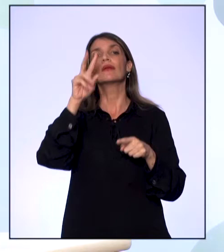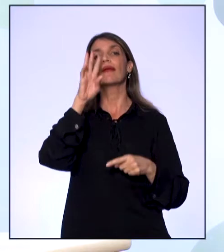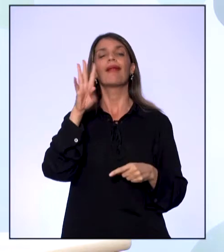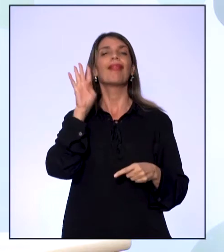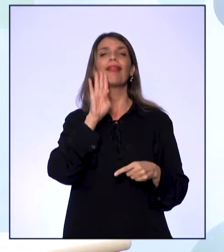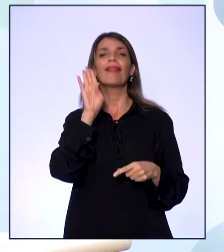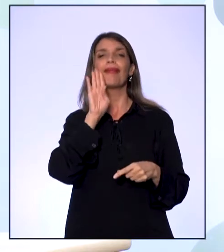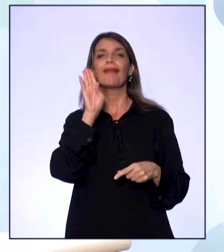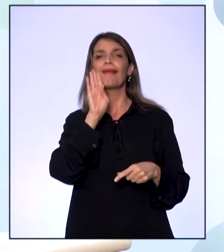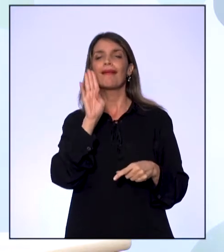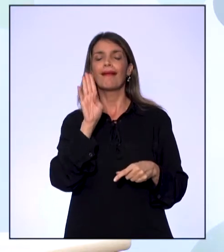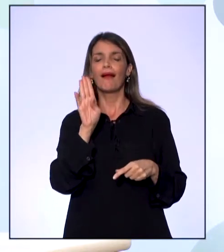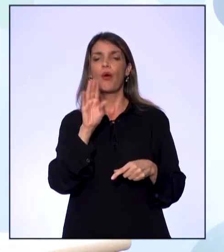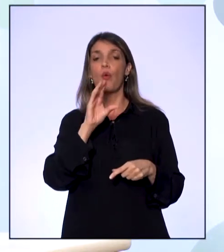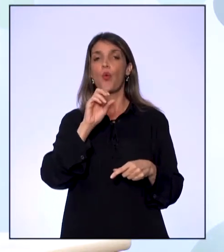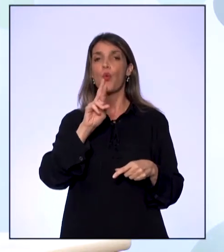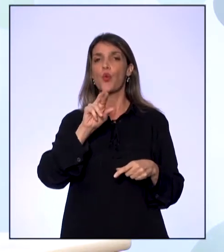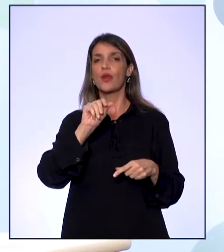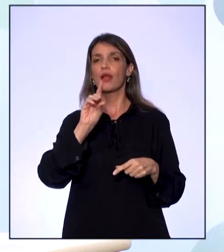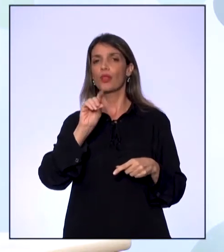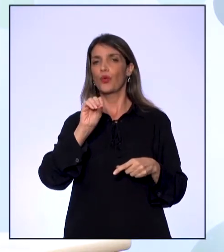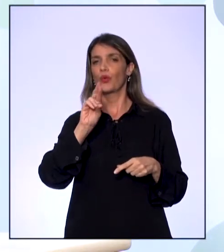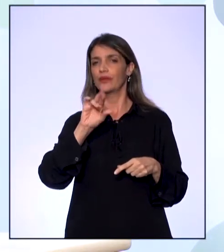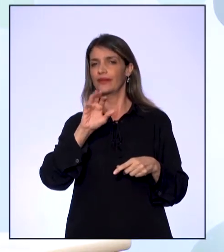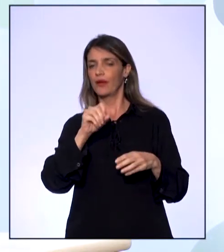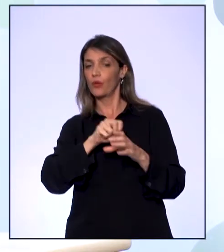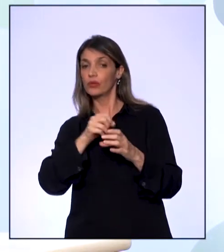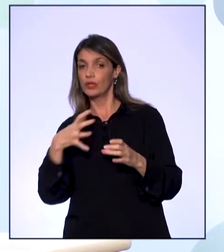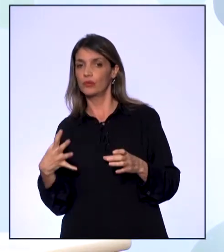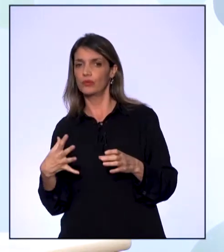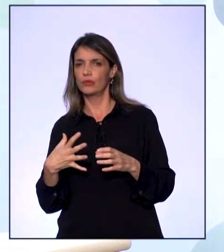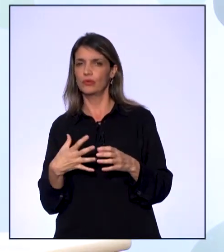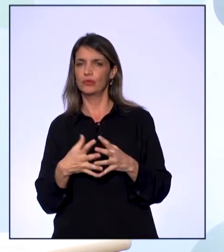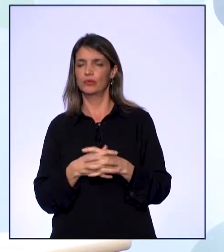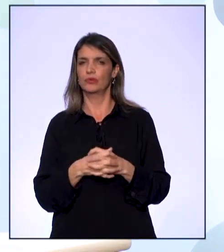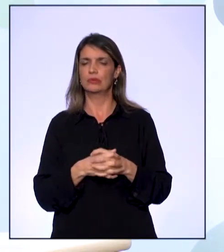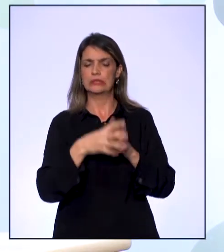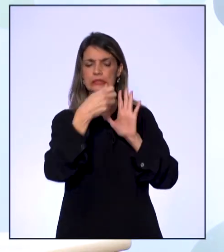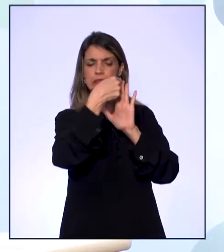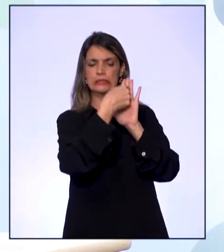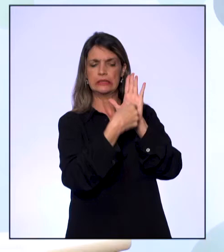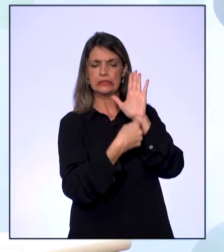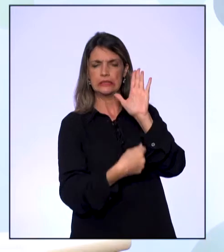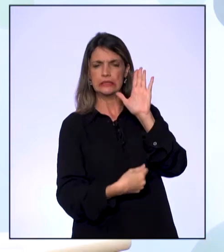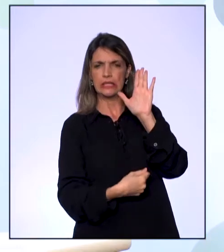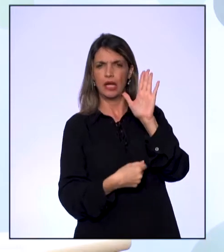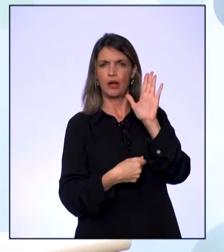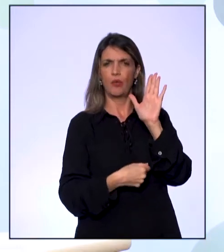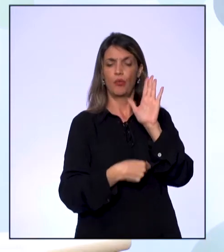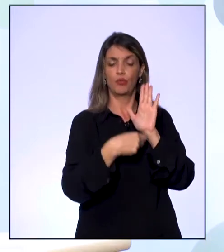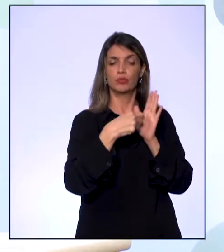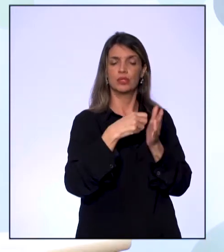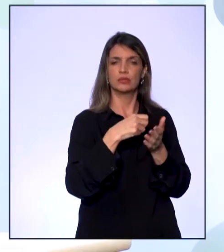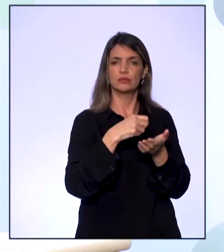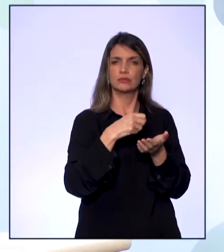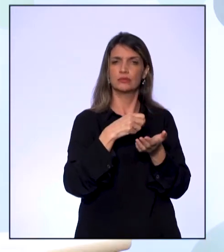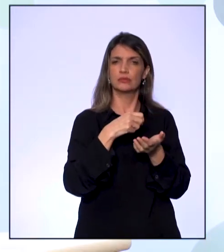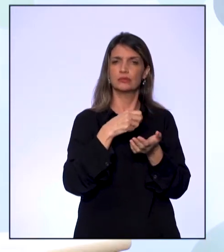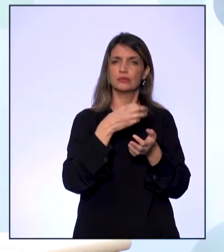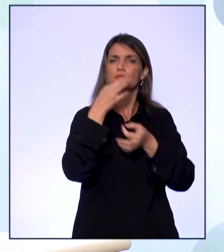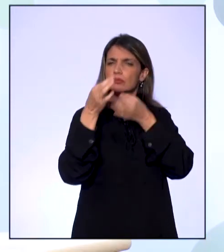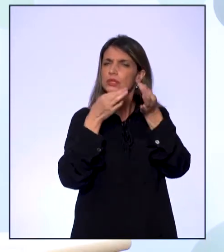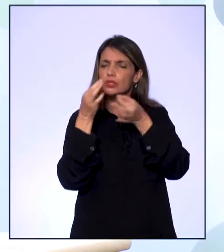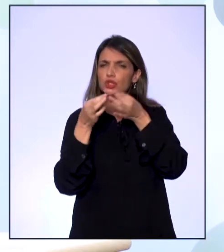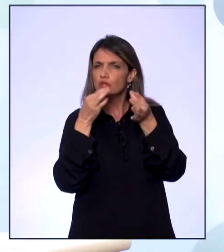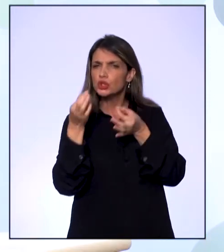na curadoria de conteúdo? Porque quando eu penso na produção de uma dissertação escolar, de um texto argumentativo, seja ele um artigo de opinião ou